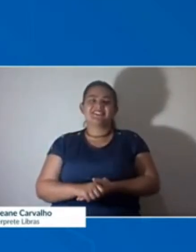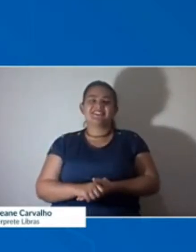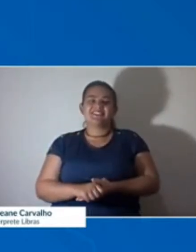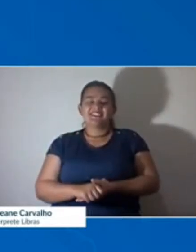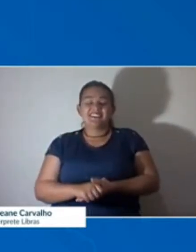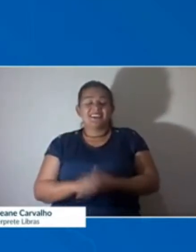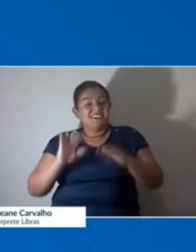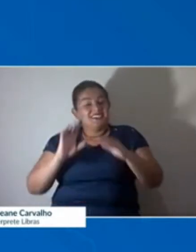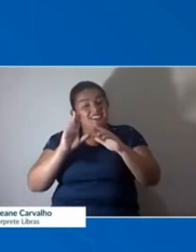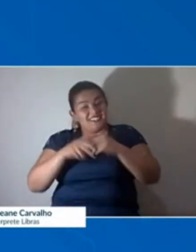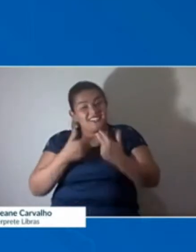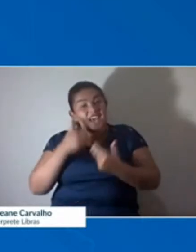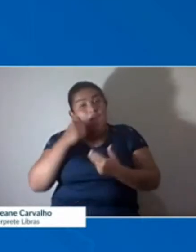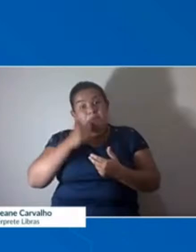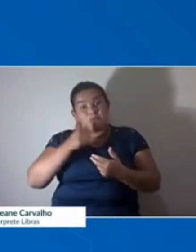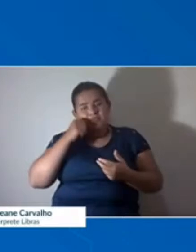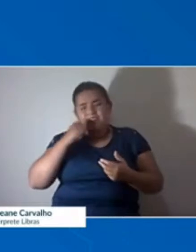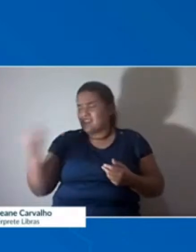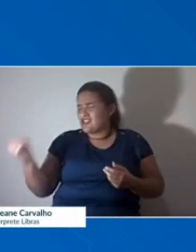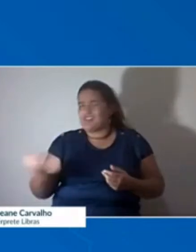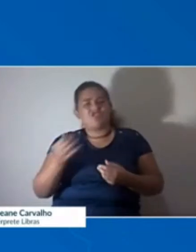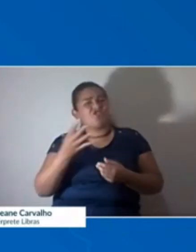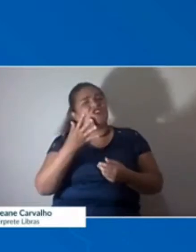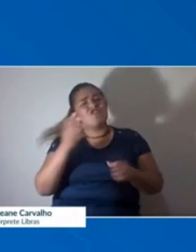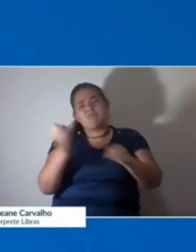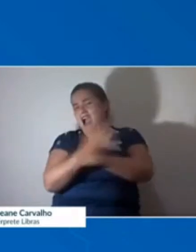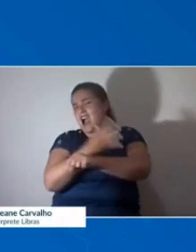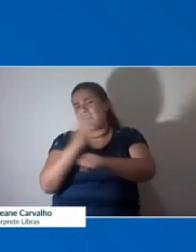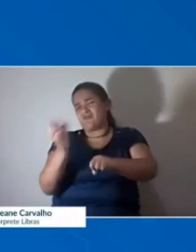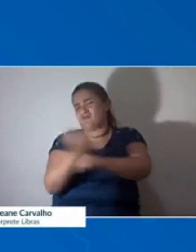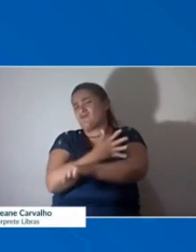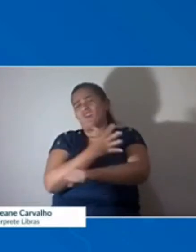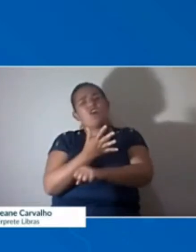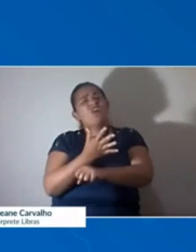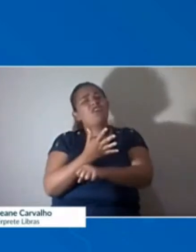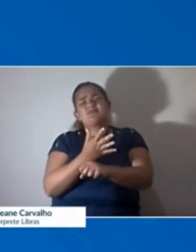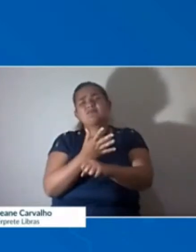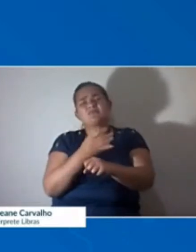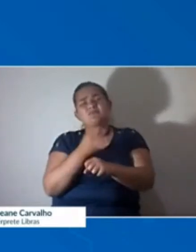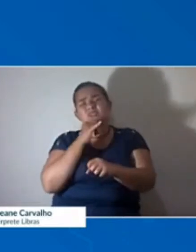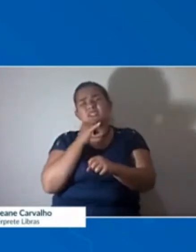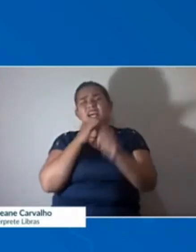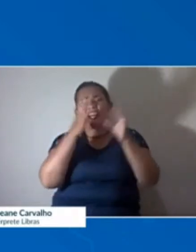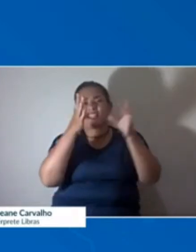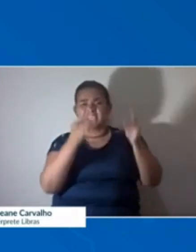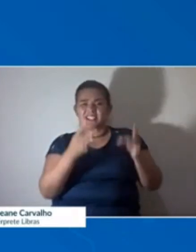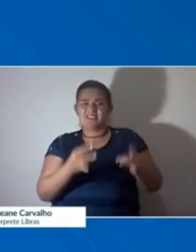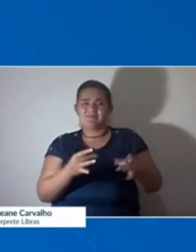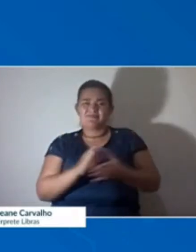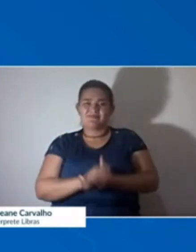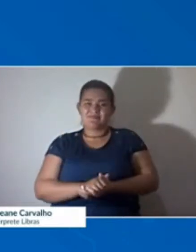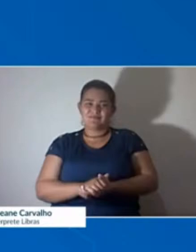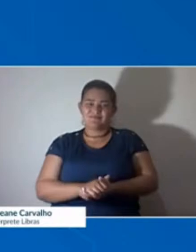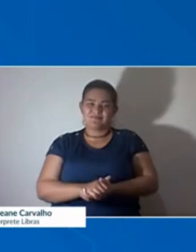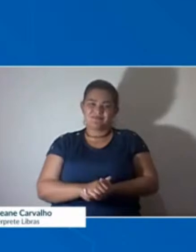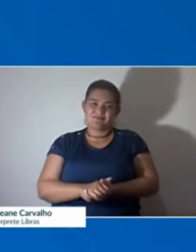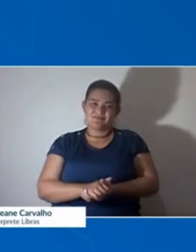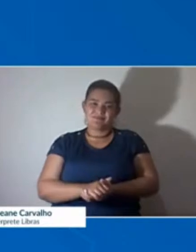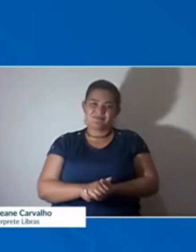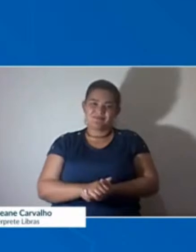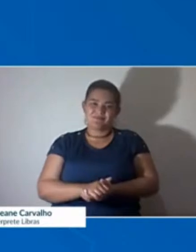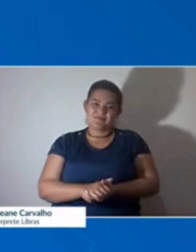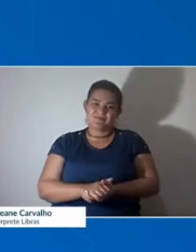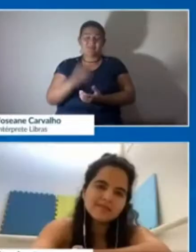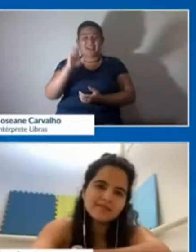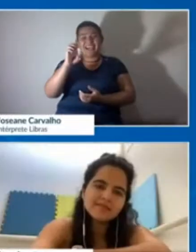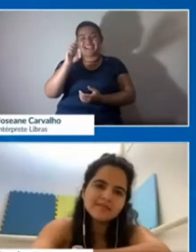inovaram, na verdade, inclusive no que se refere à estética. Bacana. Já que a gente começou a falar um pouquinho dessa questão da estética,